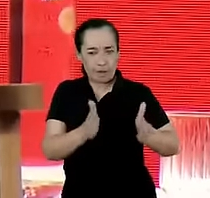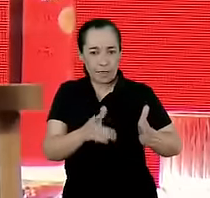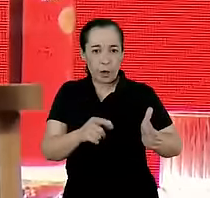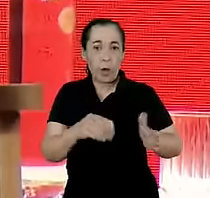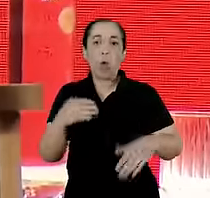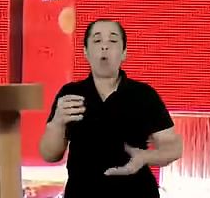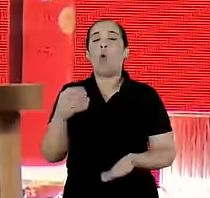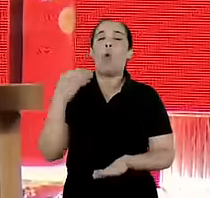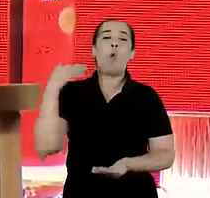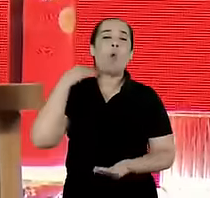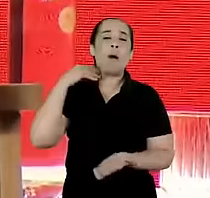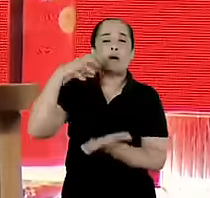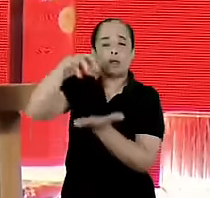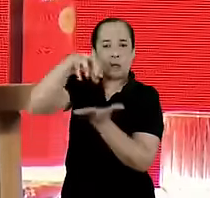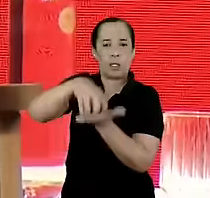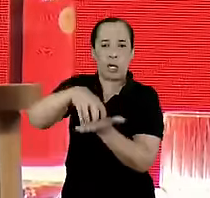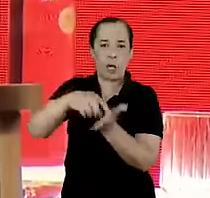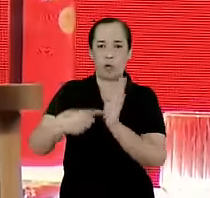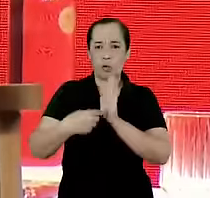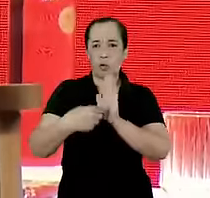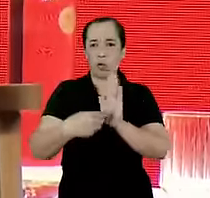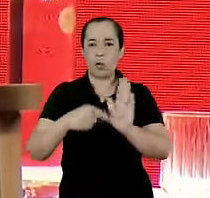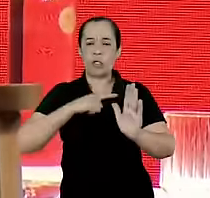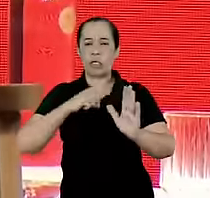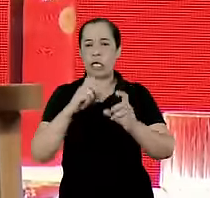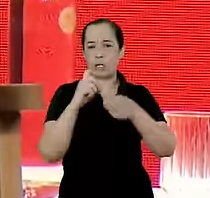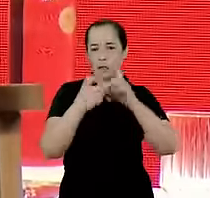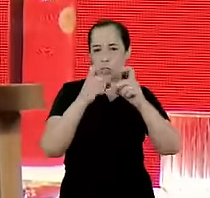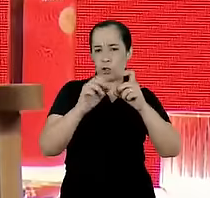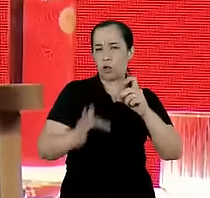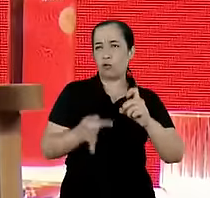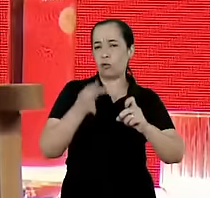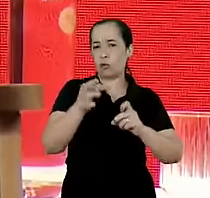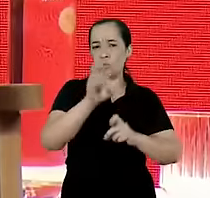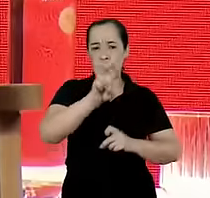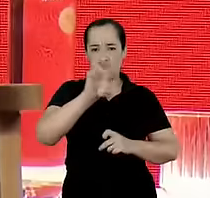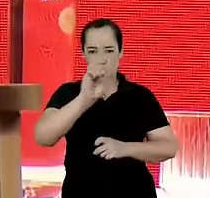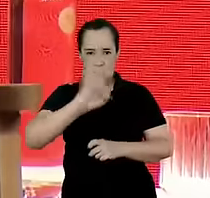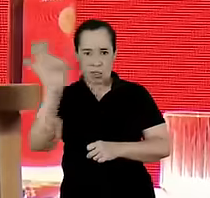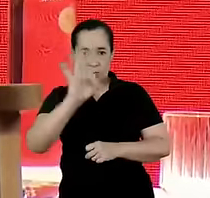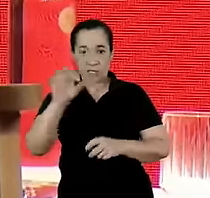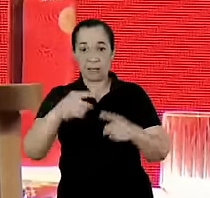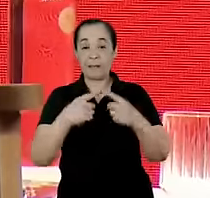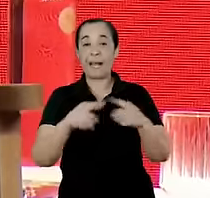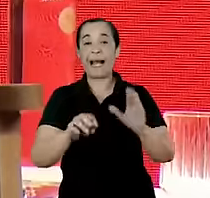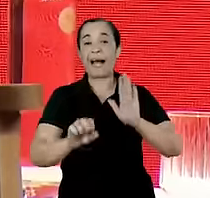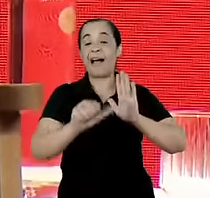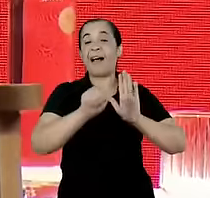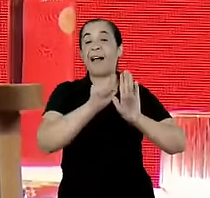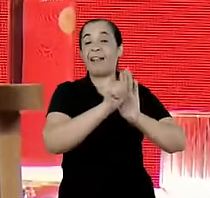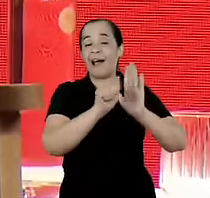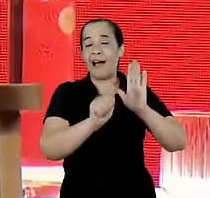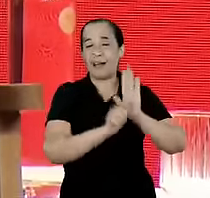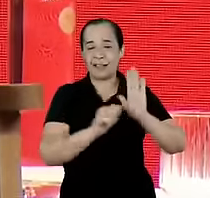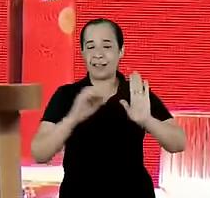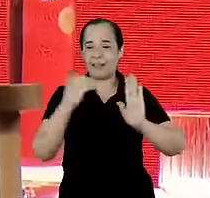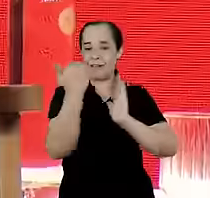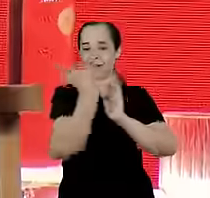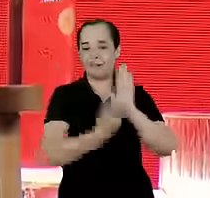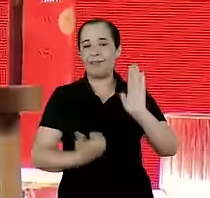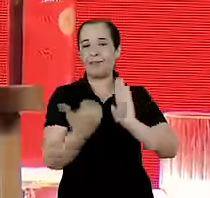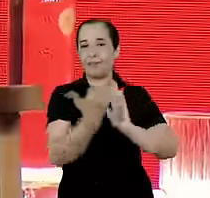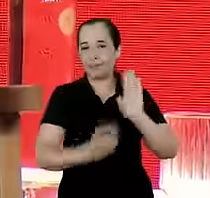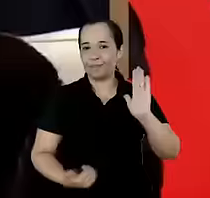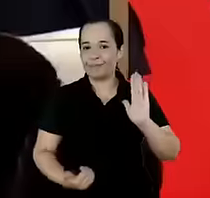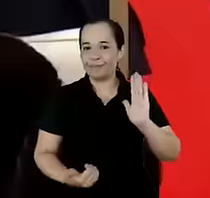sinalizou para as próximas reuniões 50 pontos mas ele também removeu da ata uma discussão que existia e que você caracterizou algumas